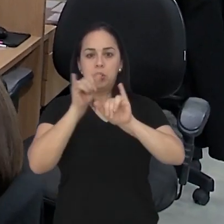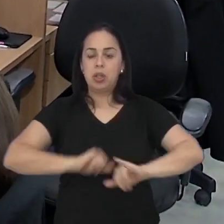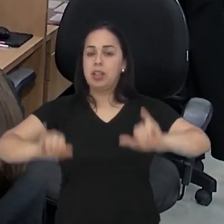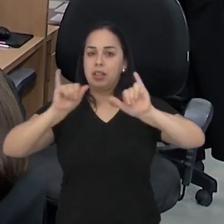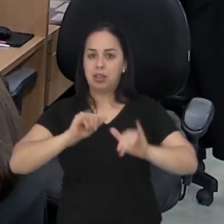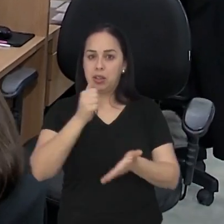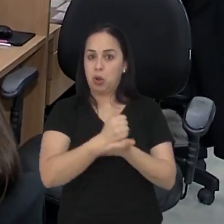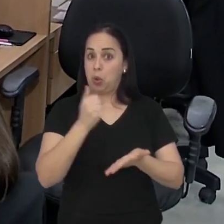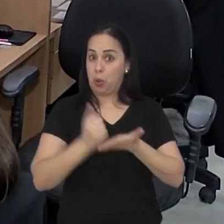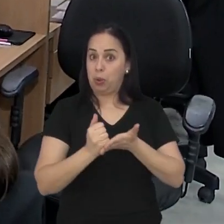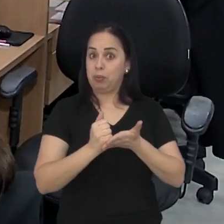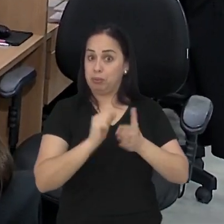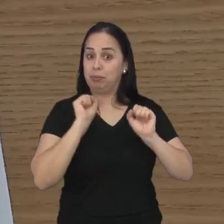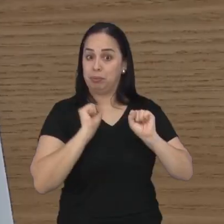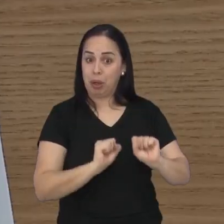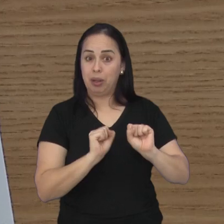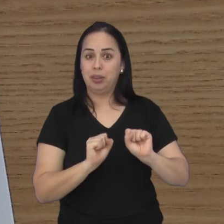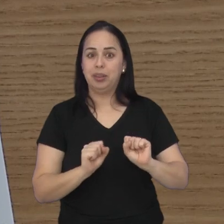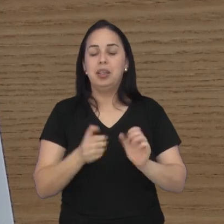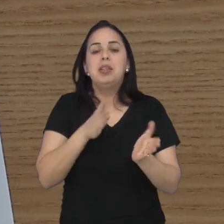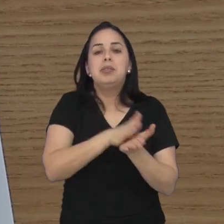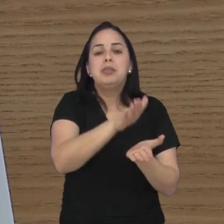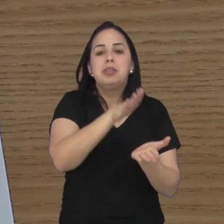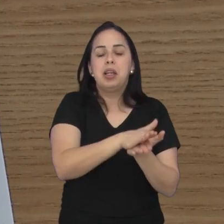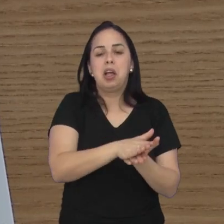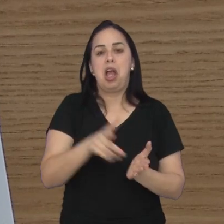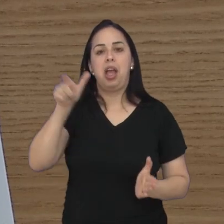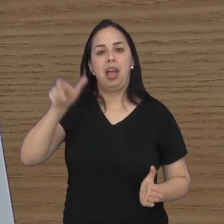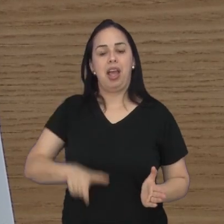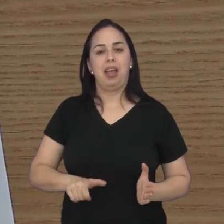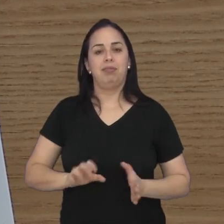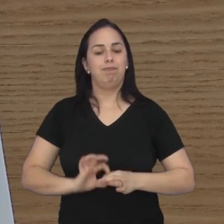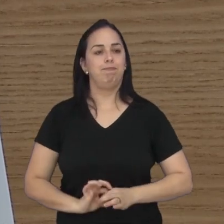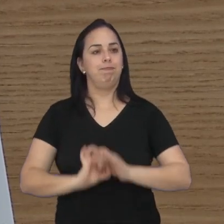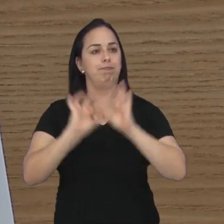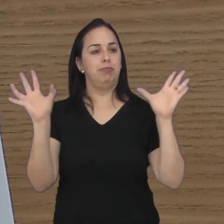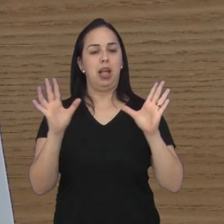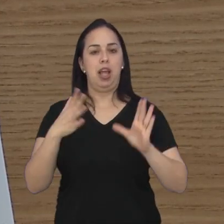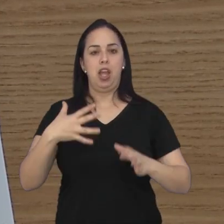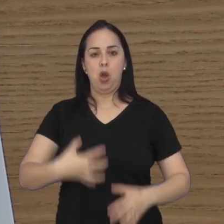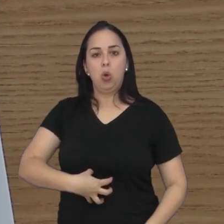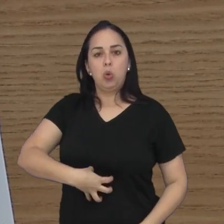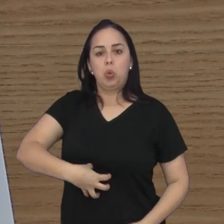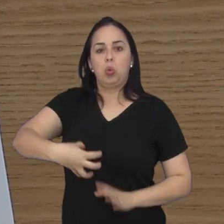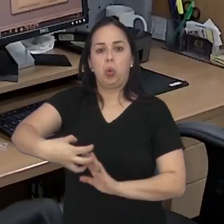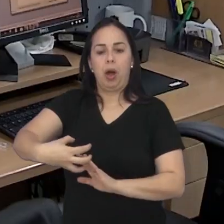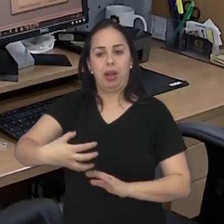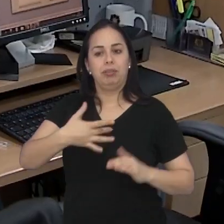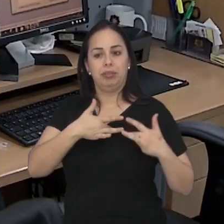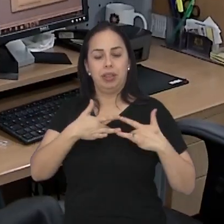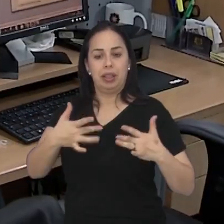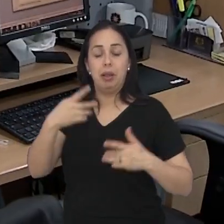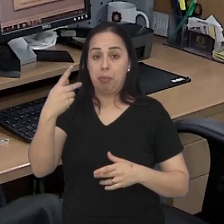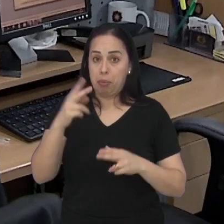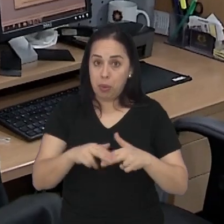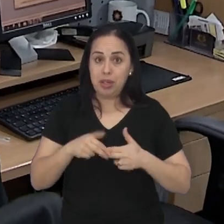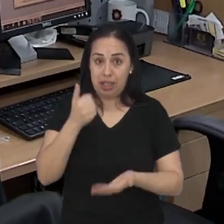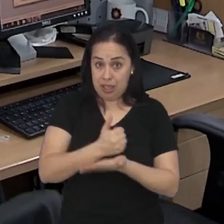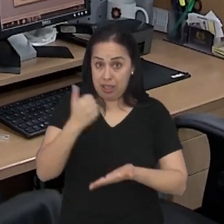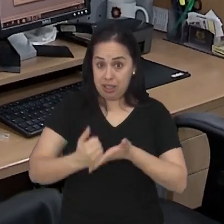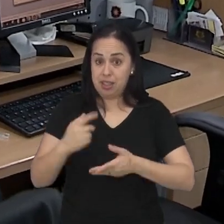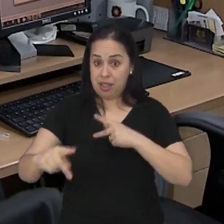a campanha Um Só Coração e passaram a emitir a autorização eletrônica de doação de órgãos. Aqui no cartório de